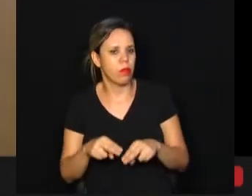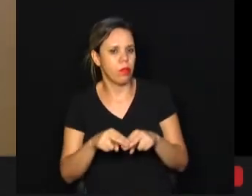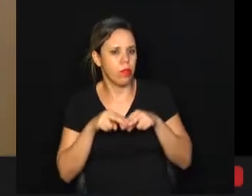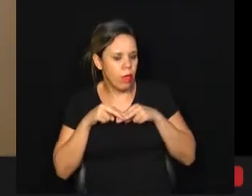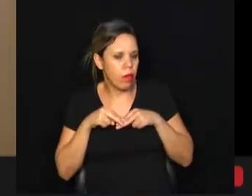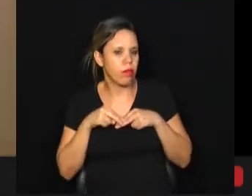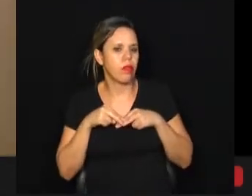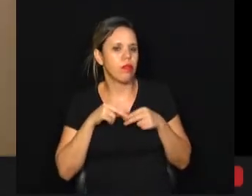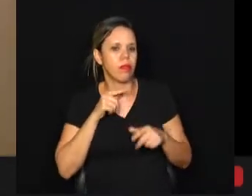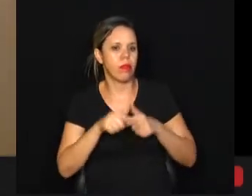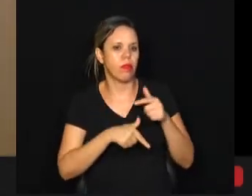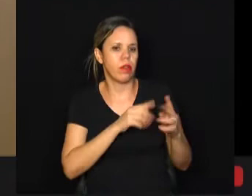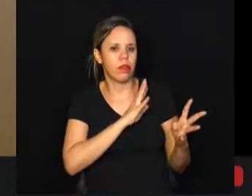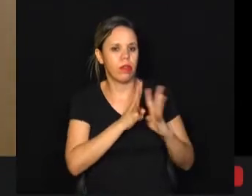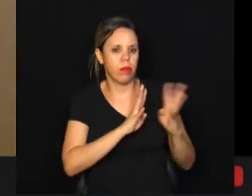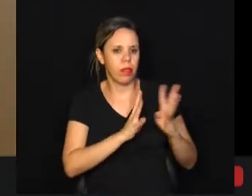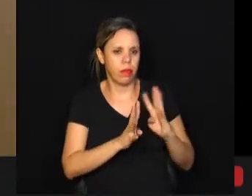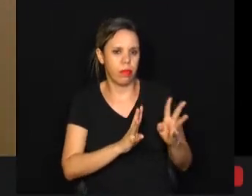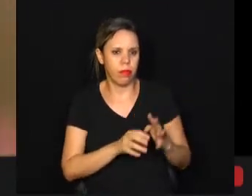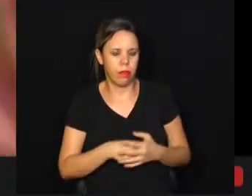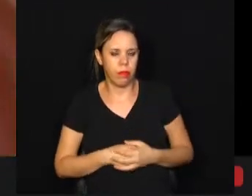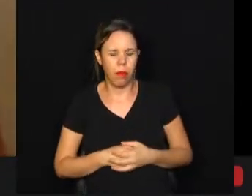de aglomeração, justamente.